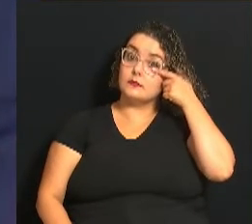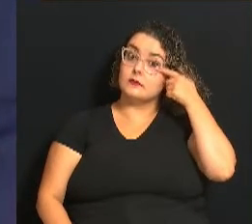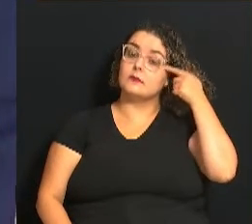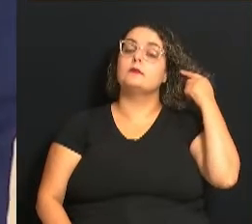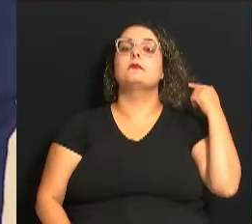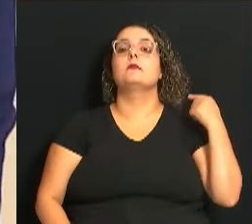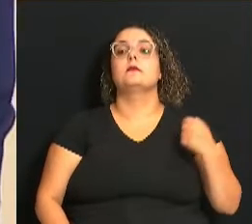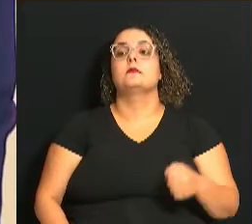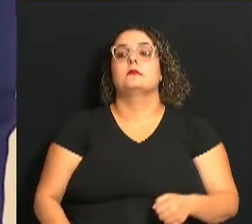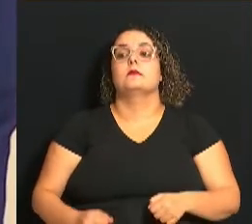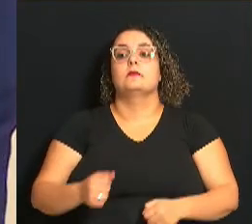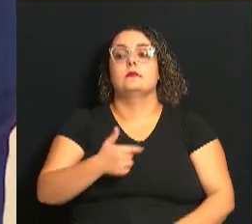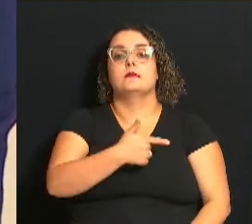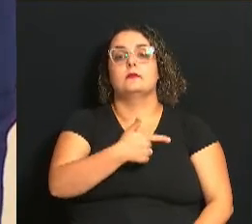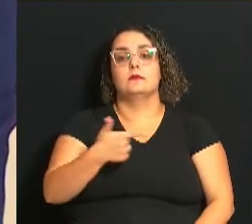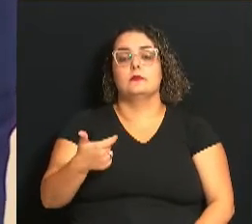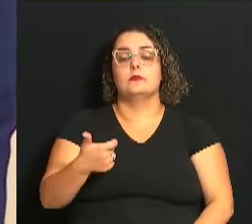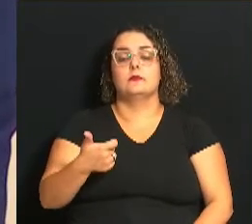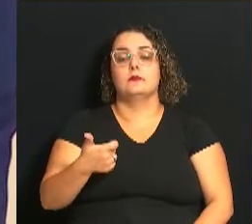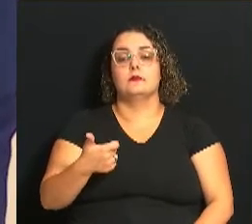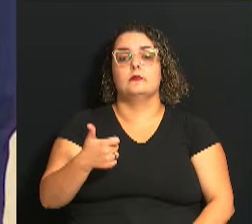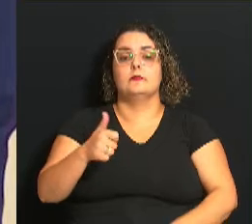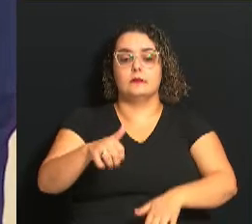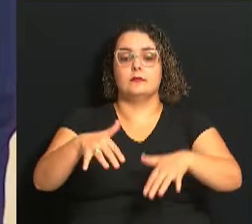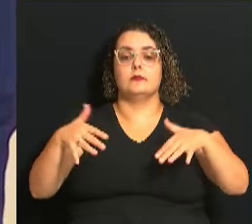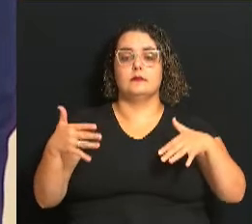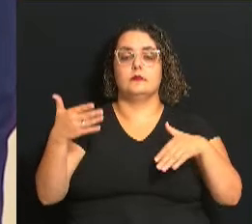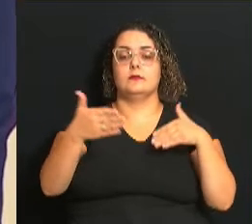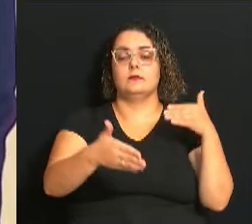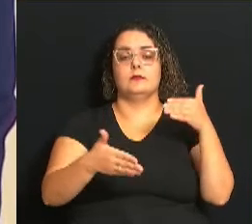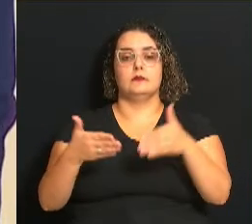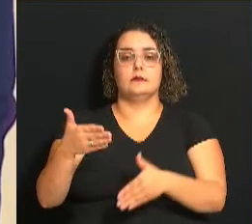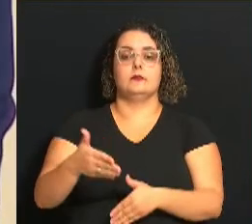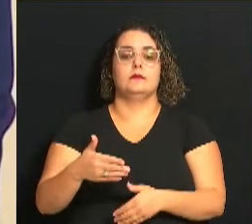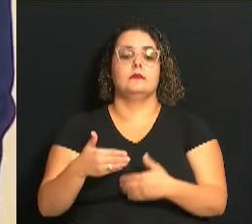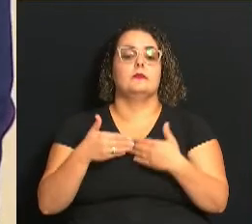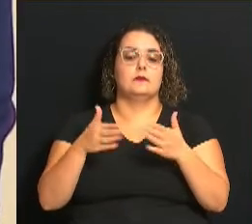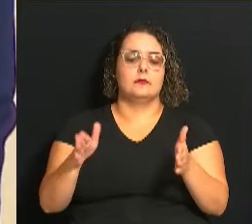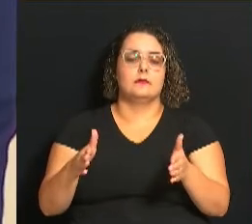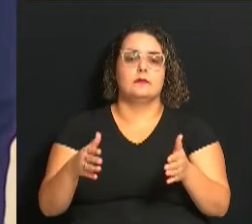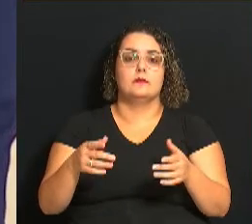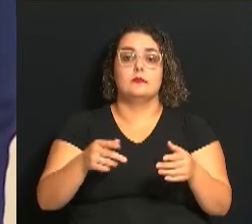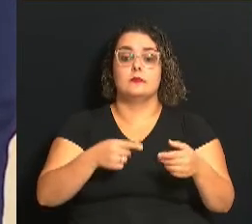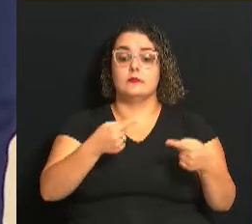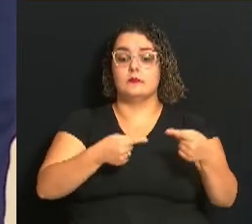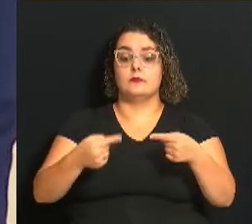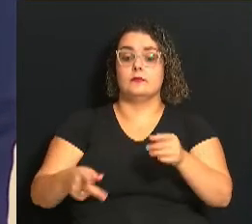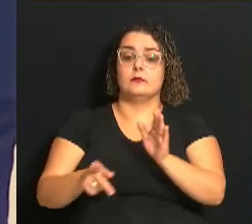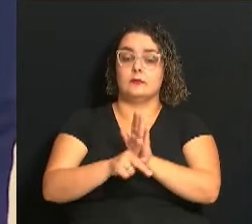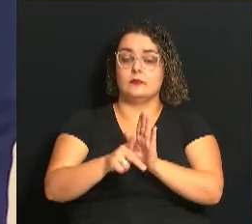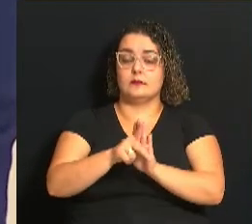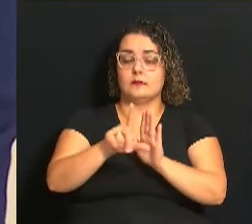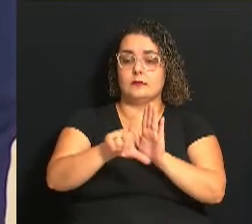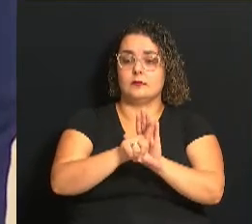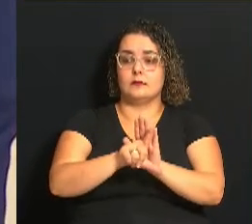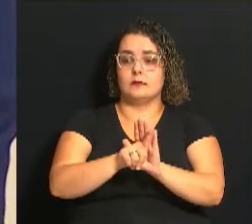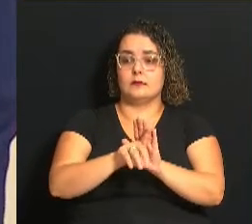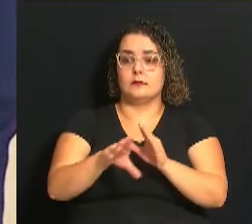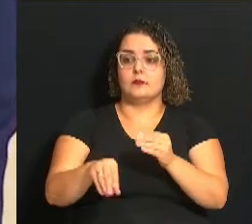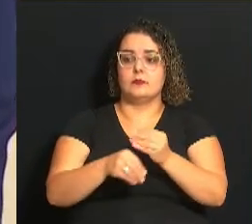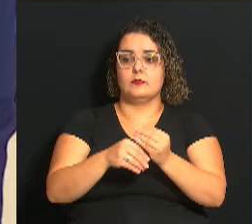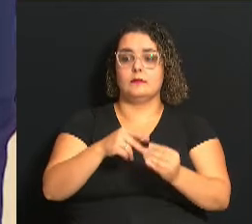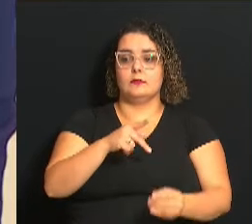A 21ª audiência pública eu declaro aberto para a discussão do projeto de lei complementar PLC número 22